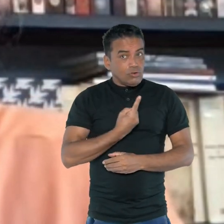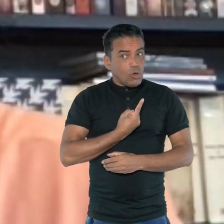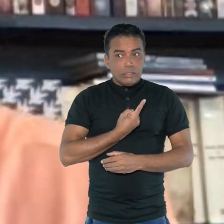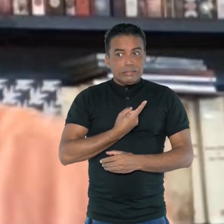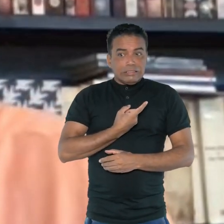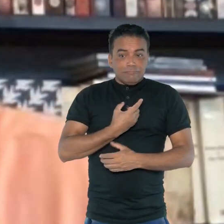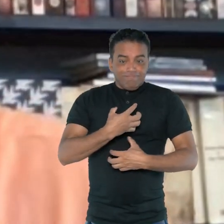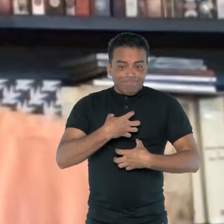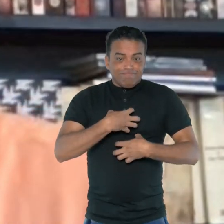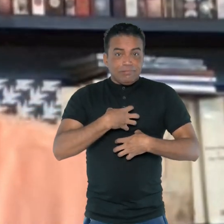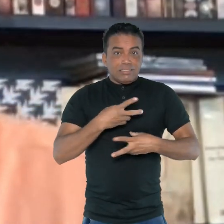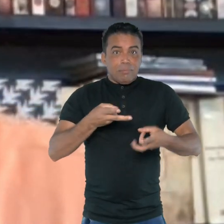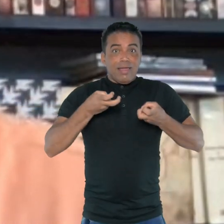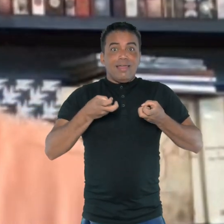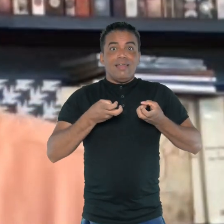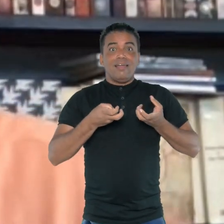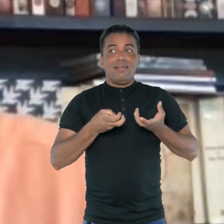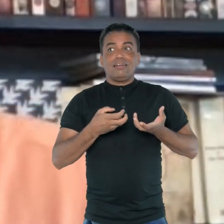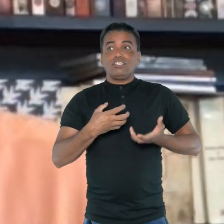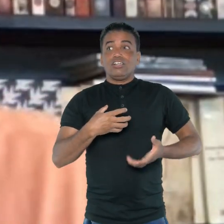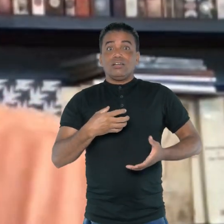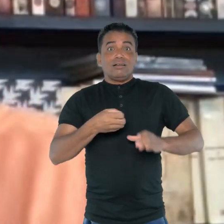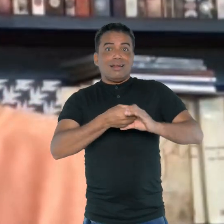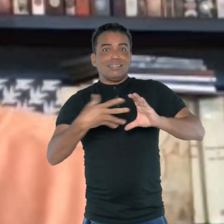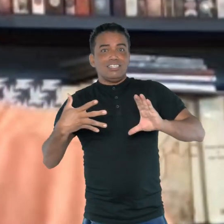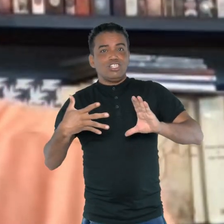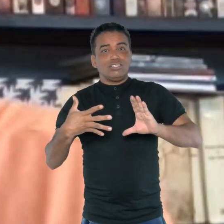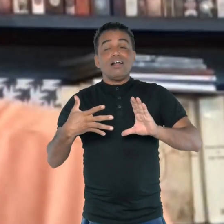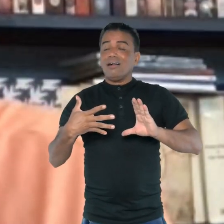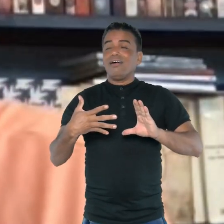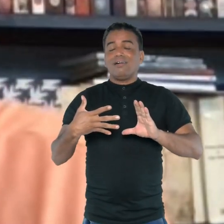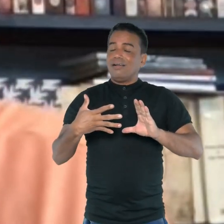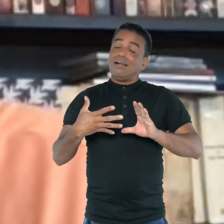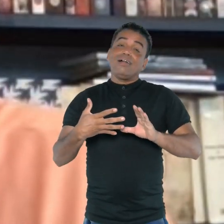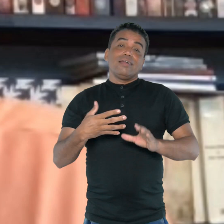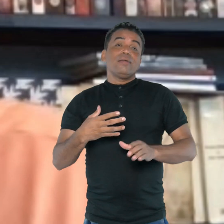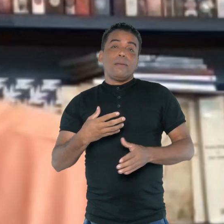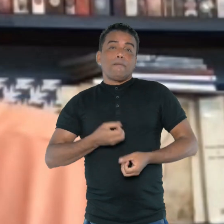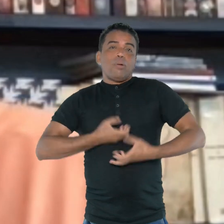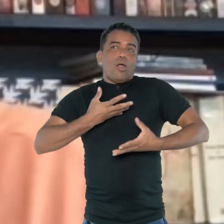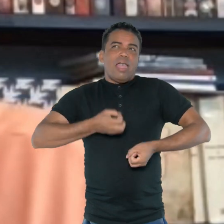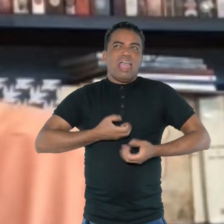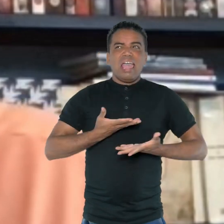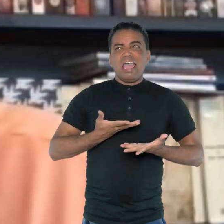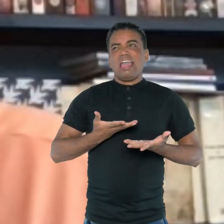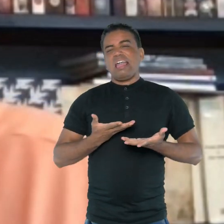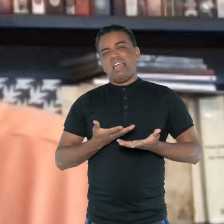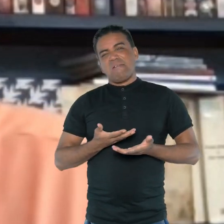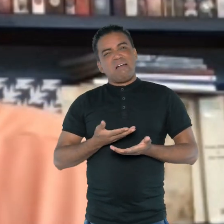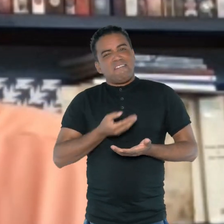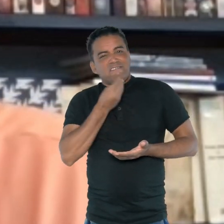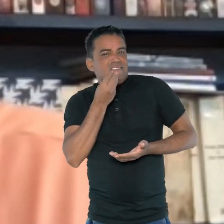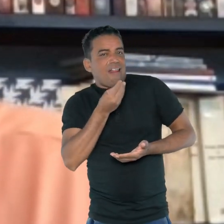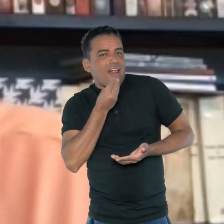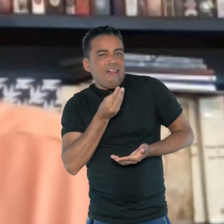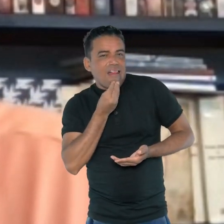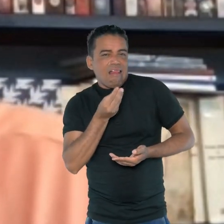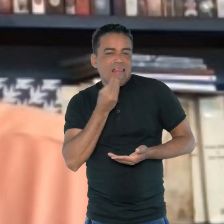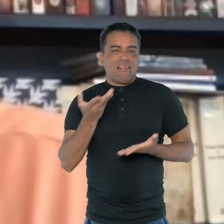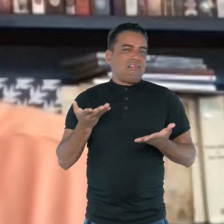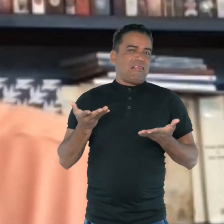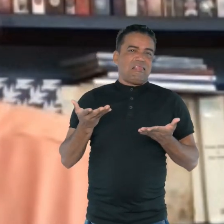forma, a gente se alargaria e o poema ficaria frouxo, a expressão ficaria frouxa,